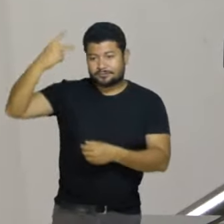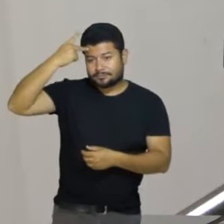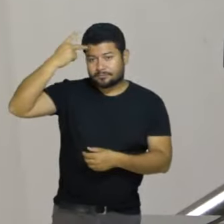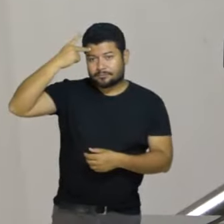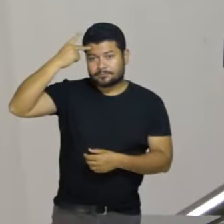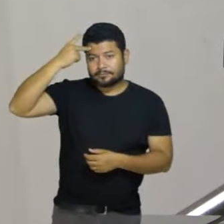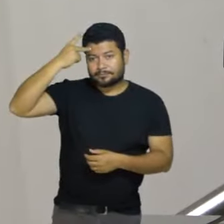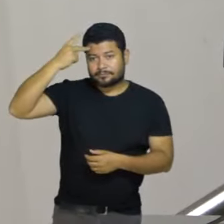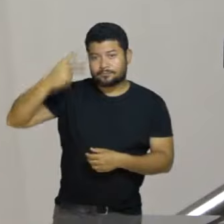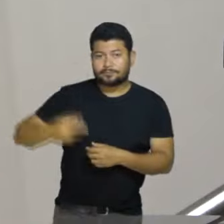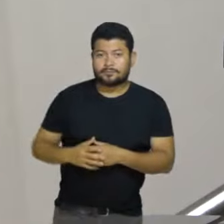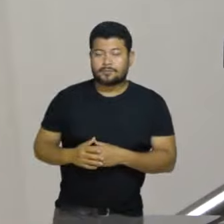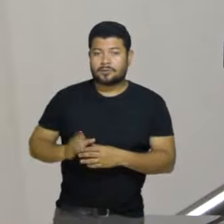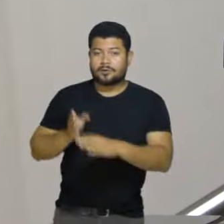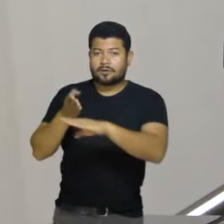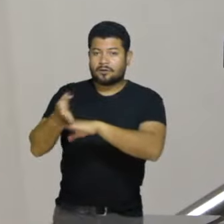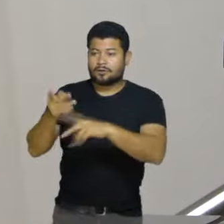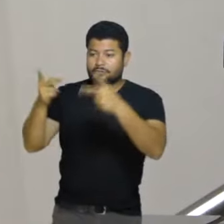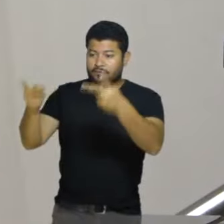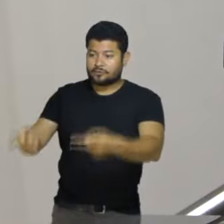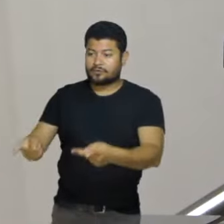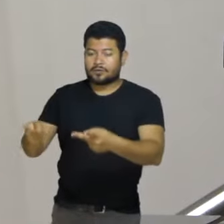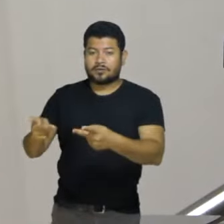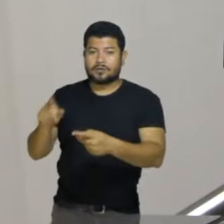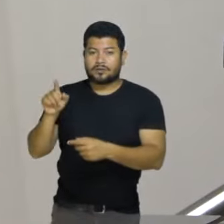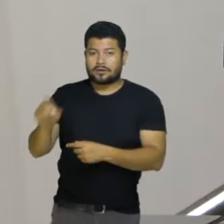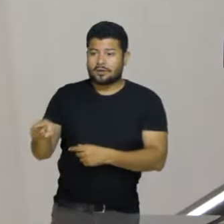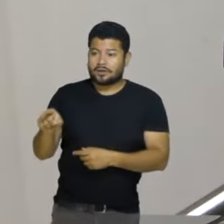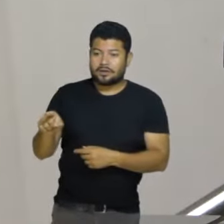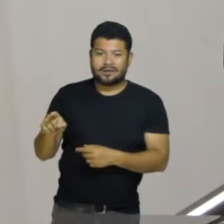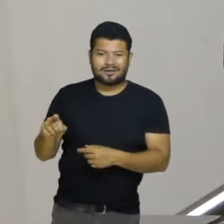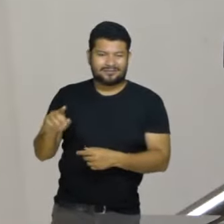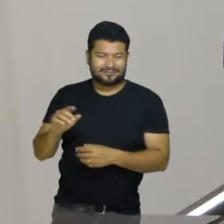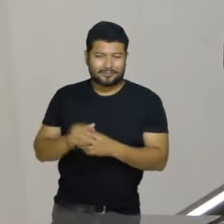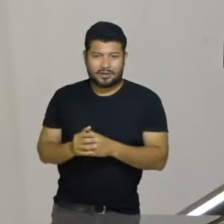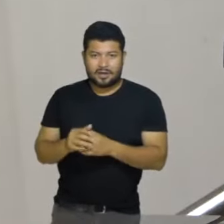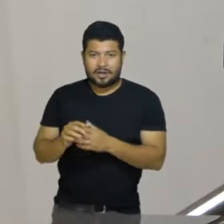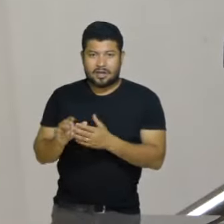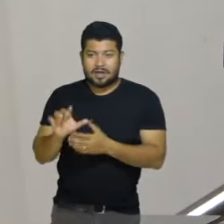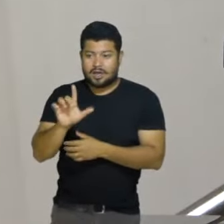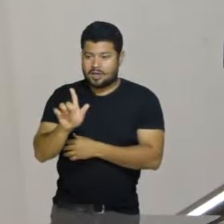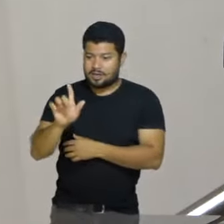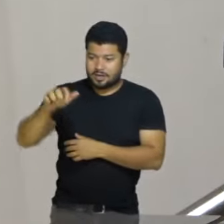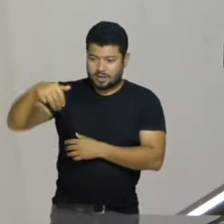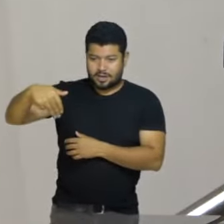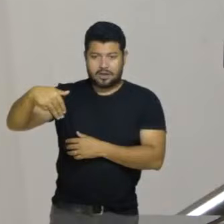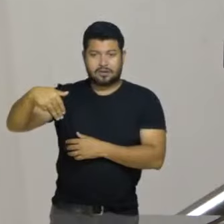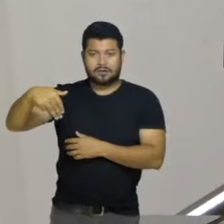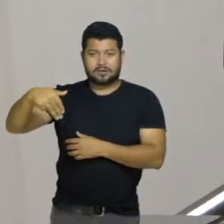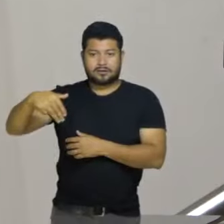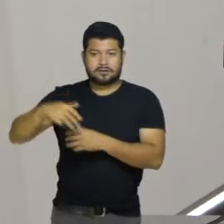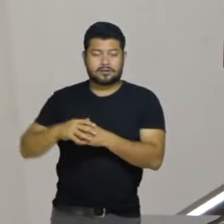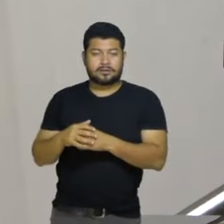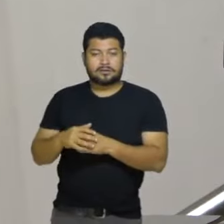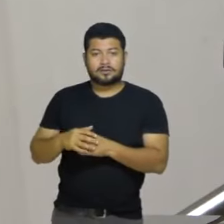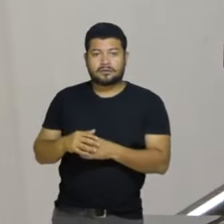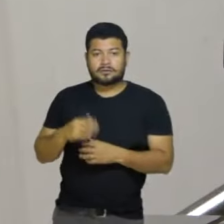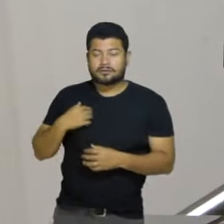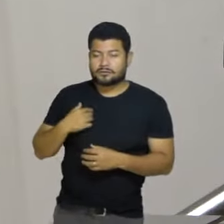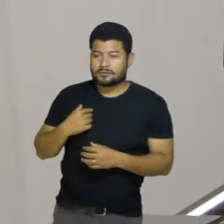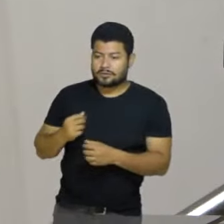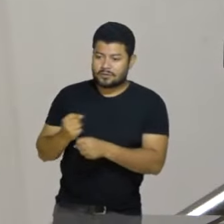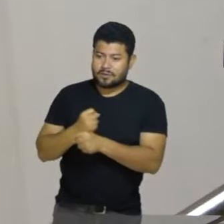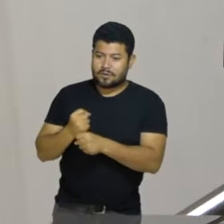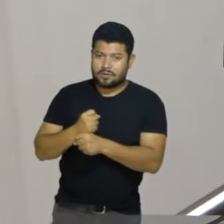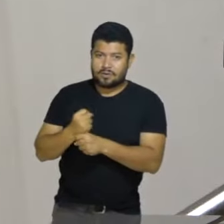Guarda Municipal de São Paulo, uma guarda que tem há muitos anos instituída naquele município, ou